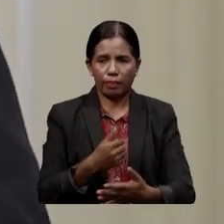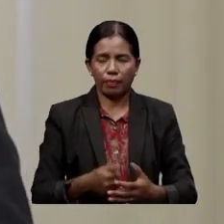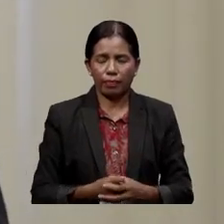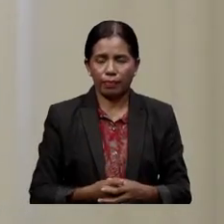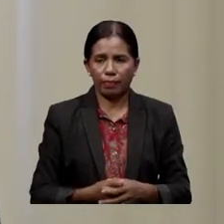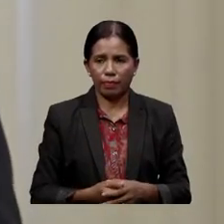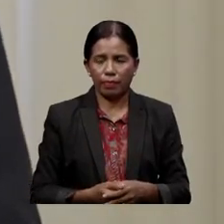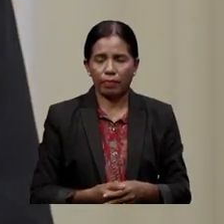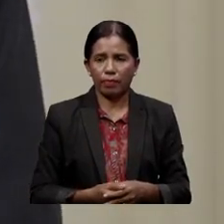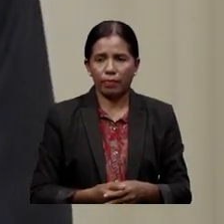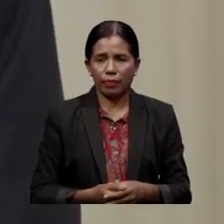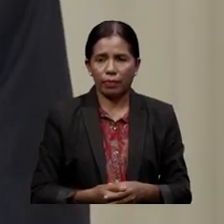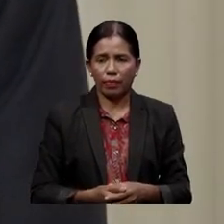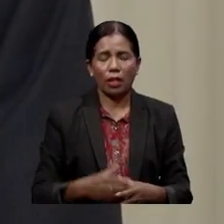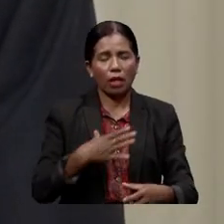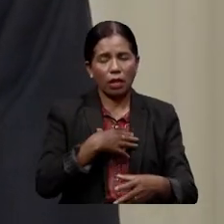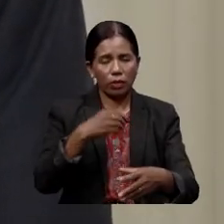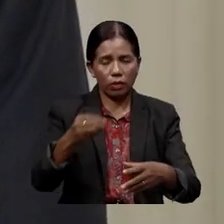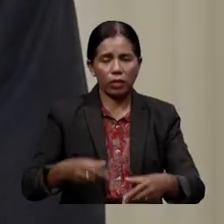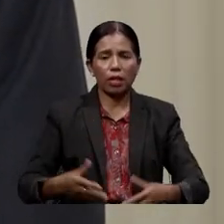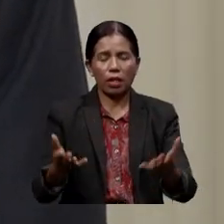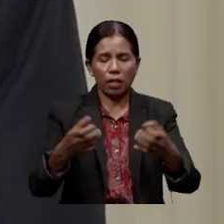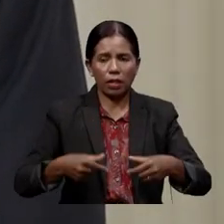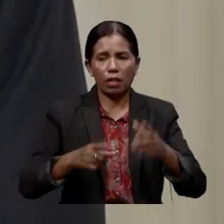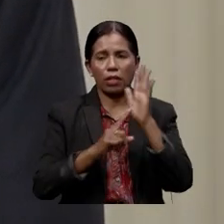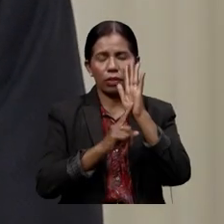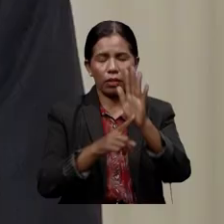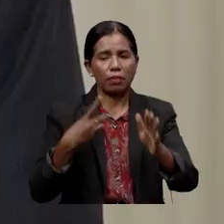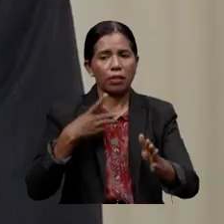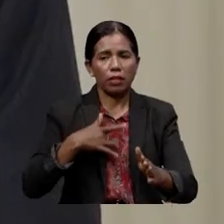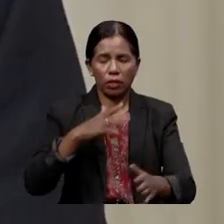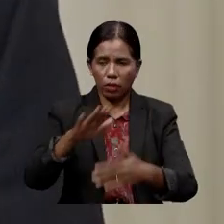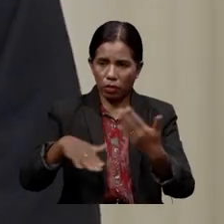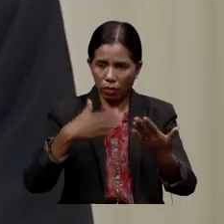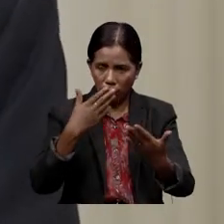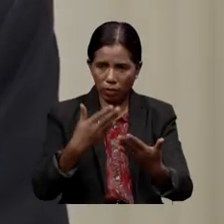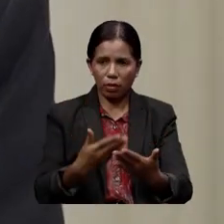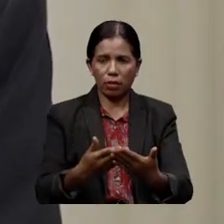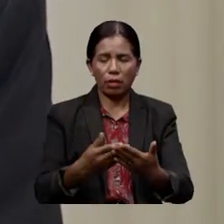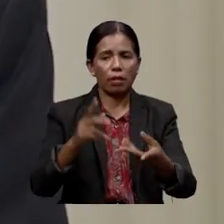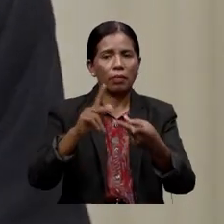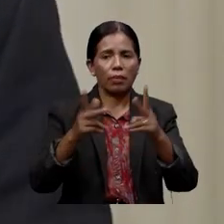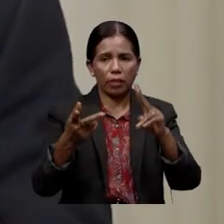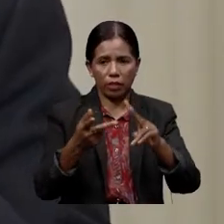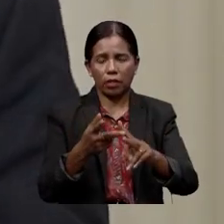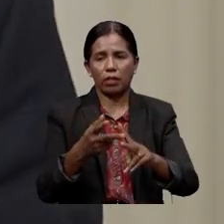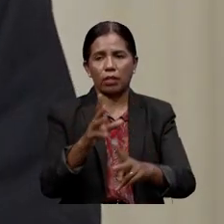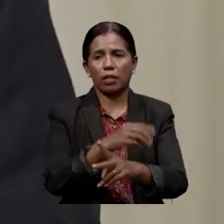inovação. Gostaria de manifestar a minha gratidão a todos os parceiros